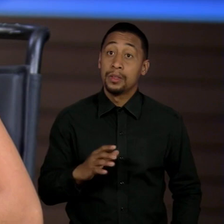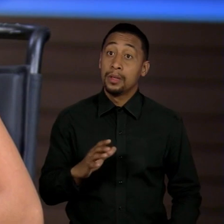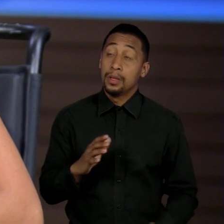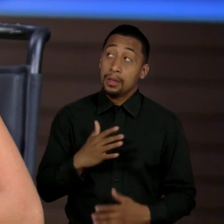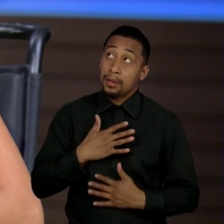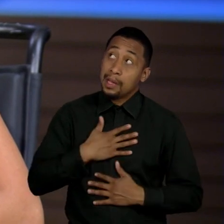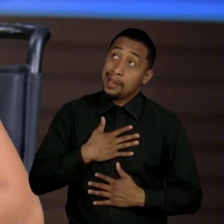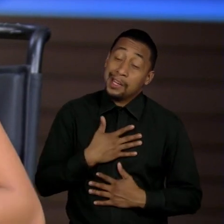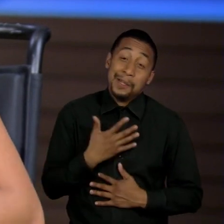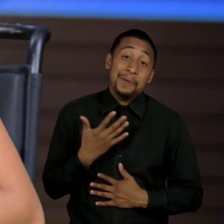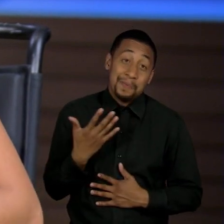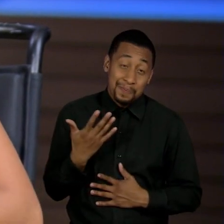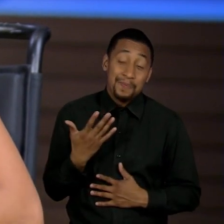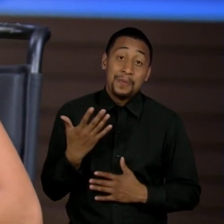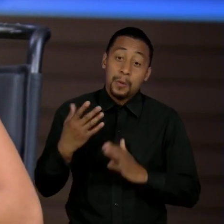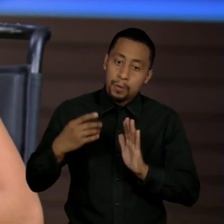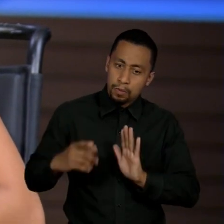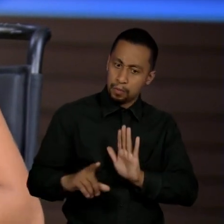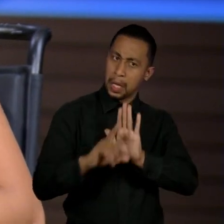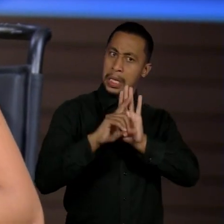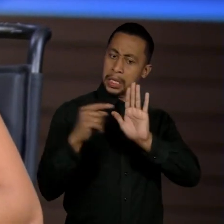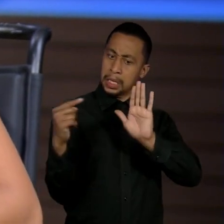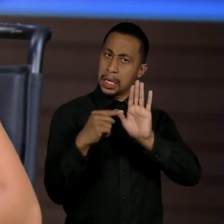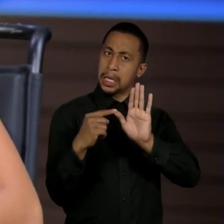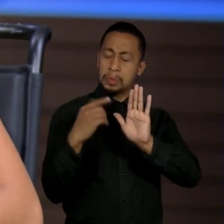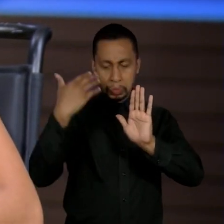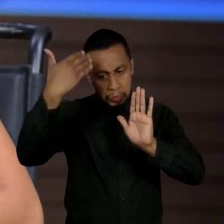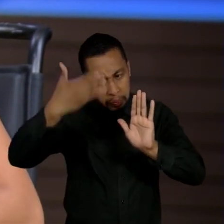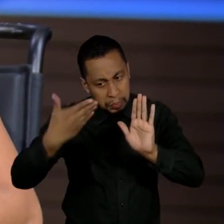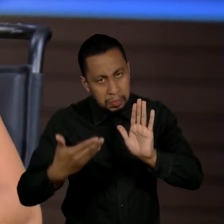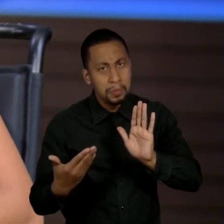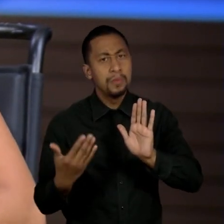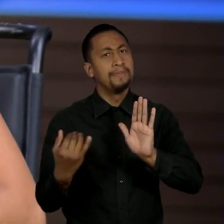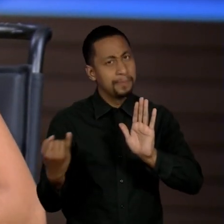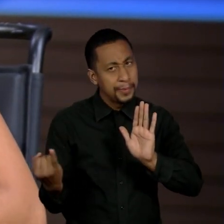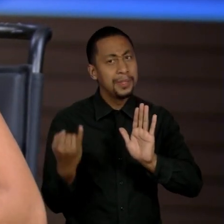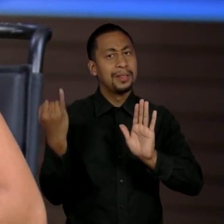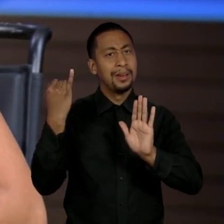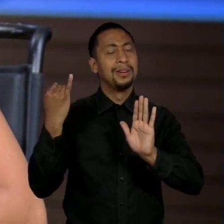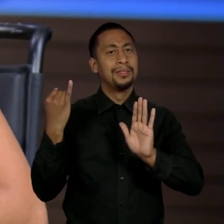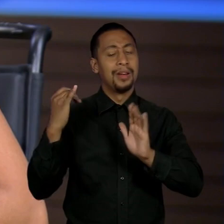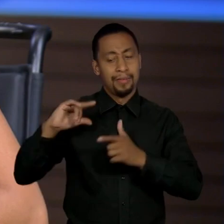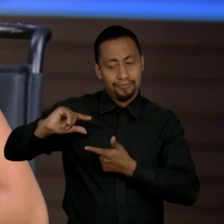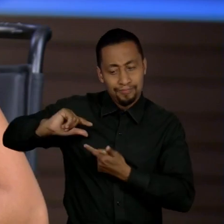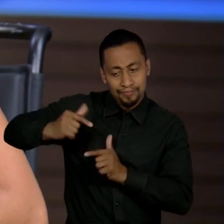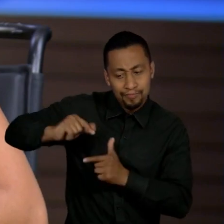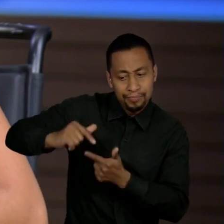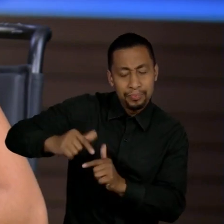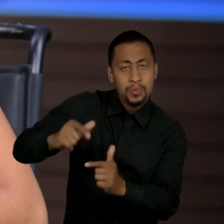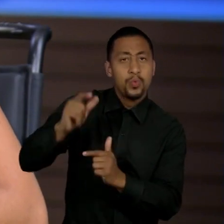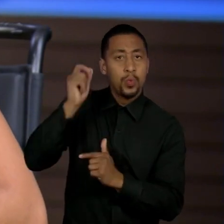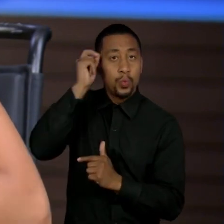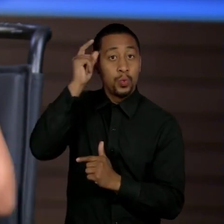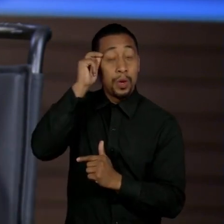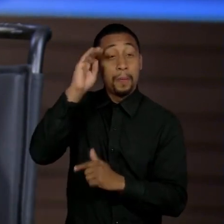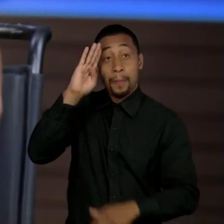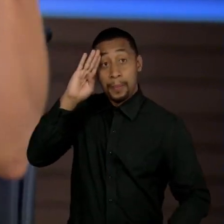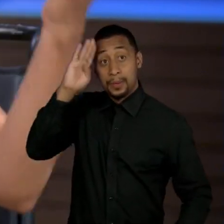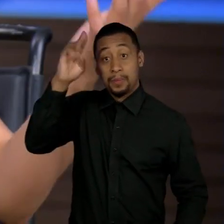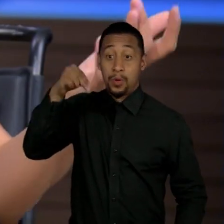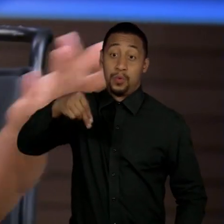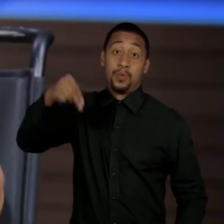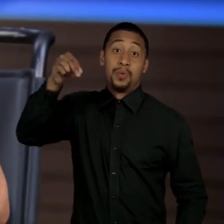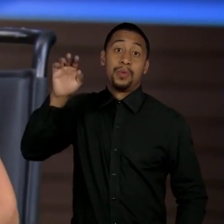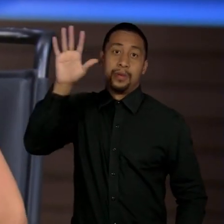né, da importância das tradições culturais, sobretudo as tradições culturais nordestinas, que se espalharam